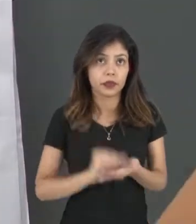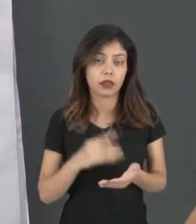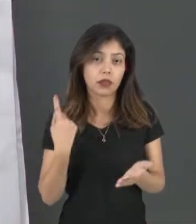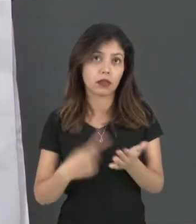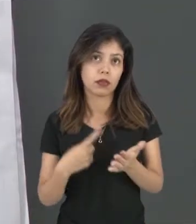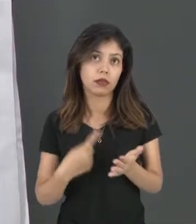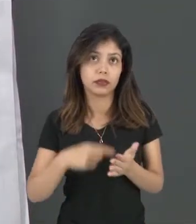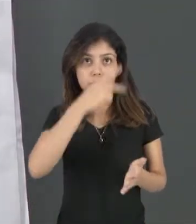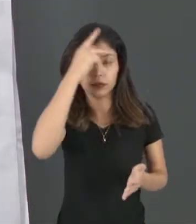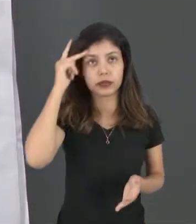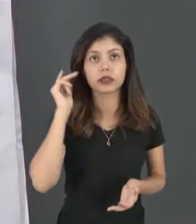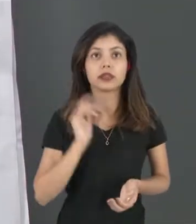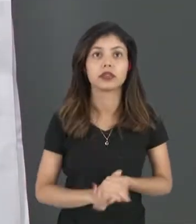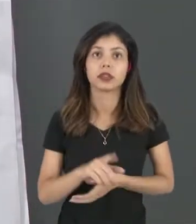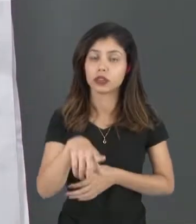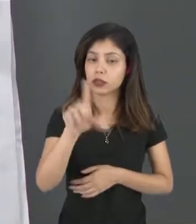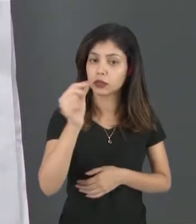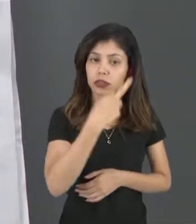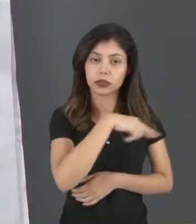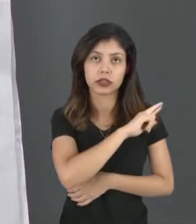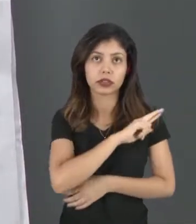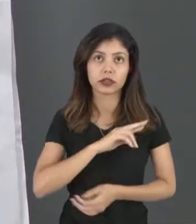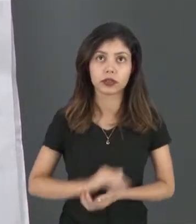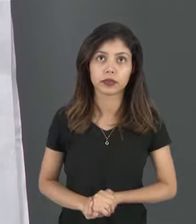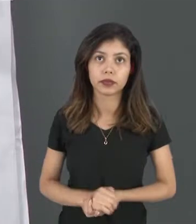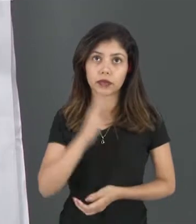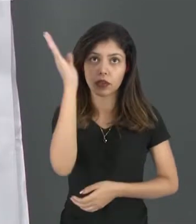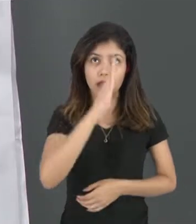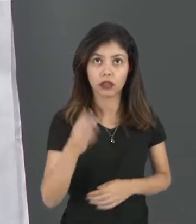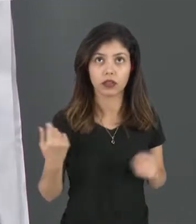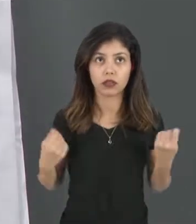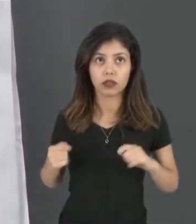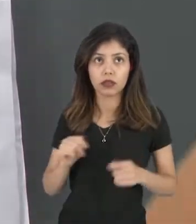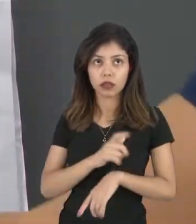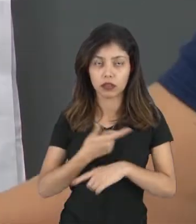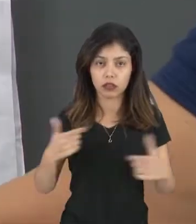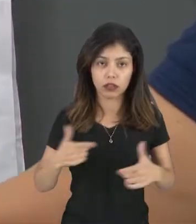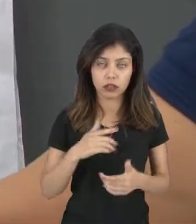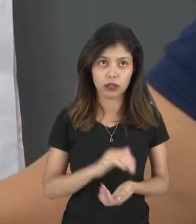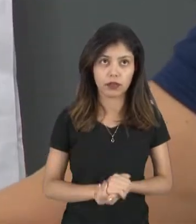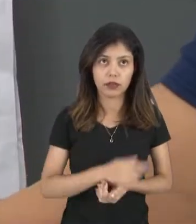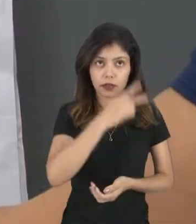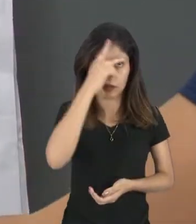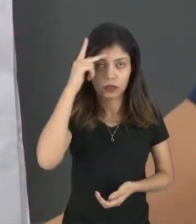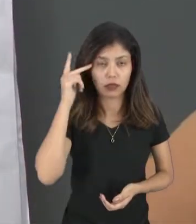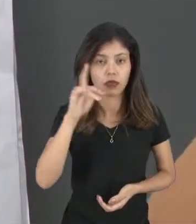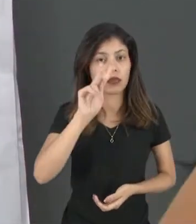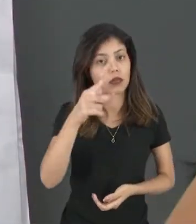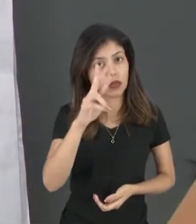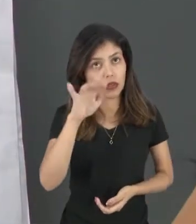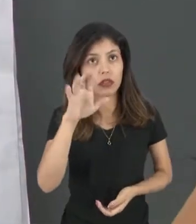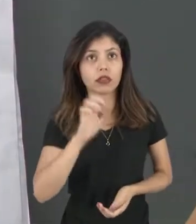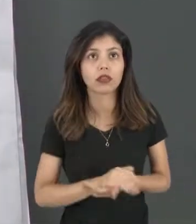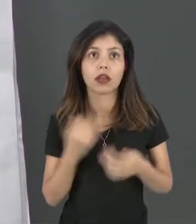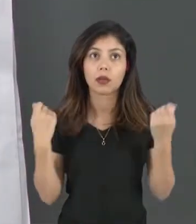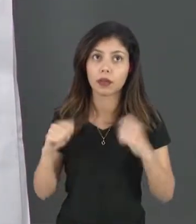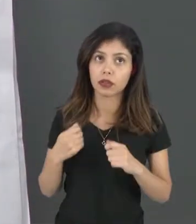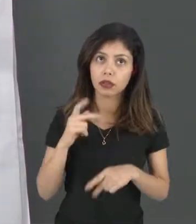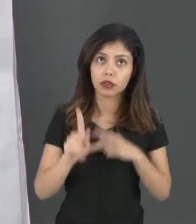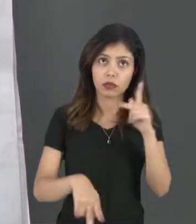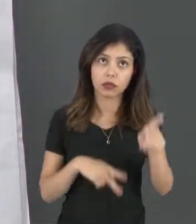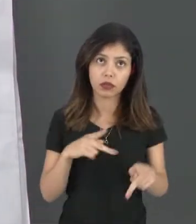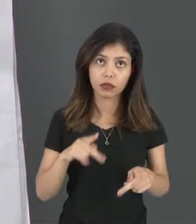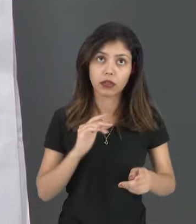isso com as pessoas que escolhemos como responsáveis. O Brasil precisa de gente honesta. O povo precisa de